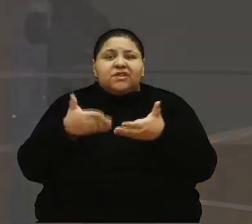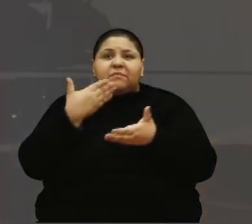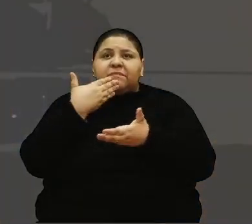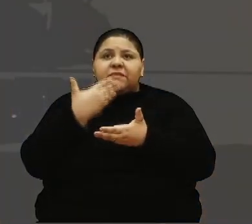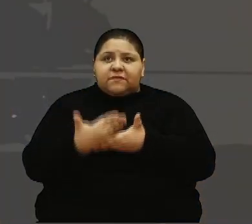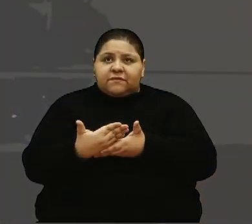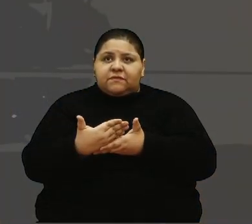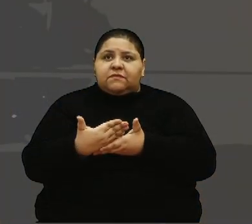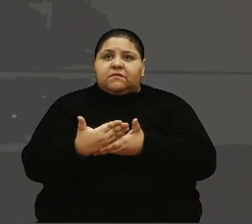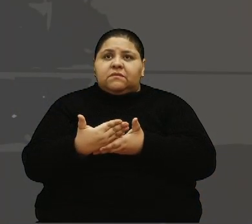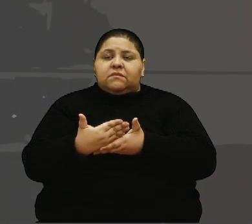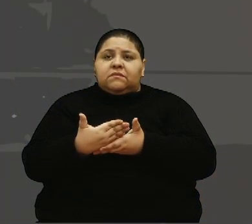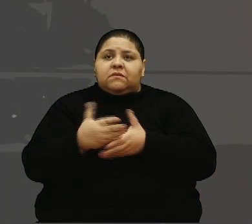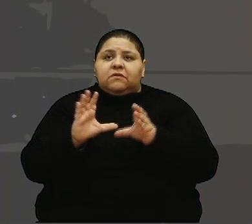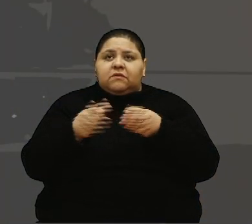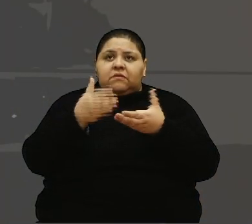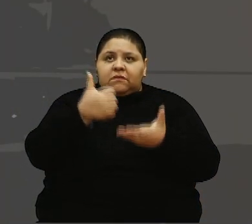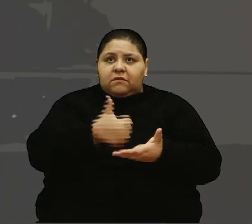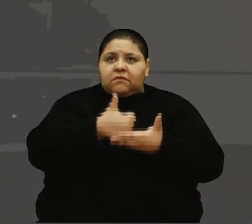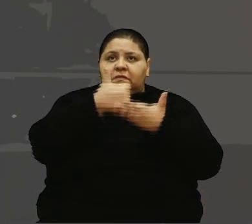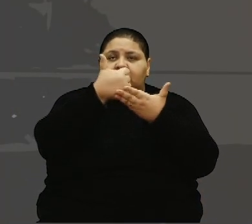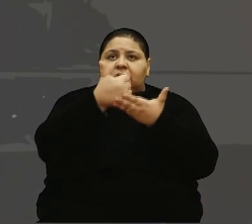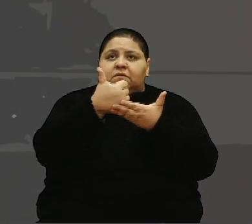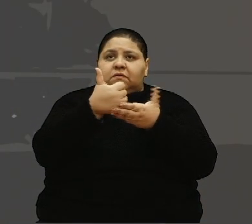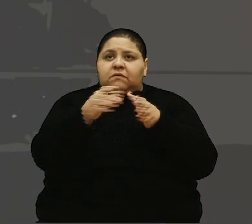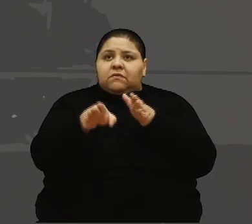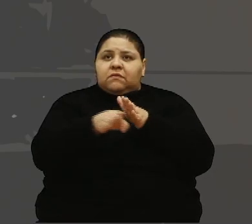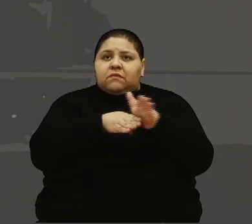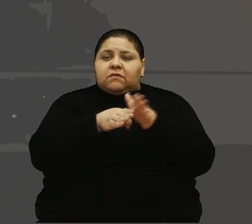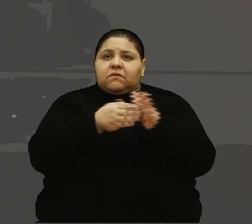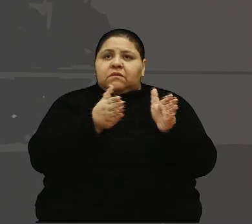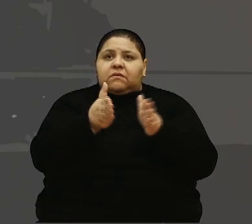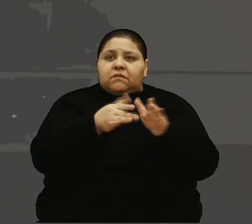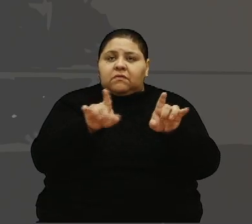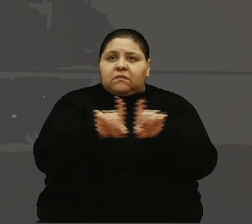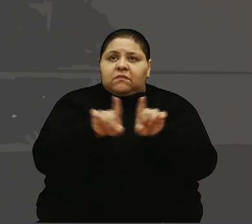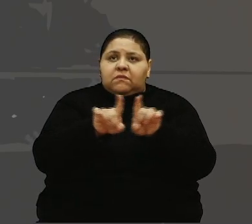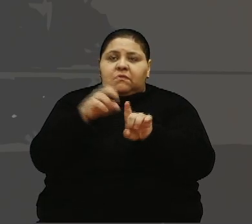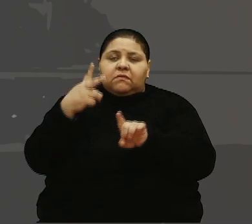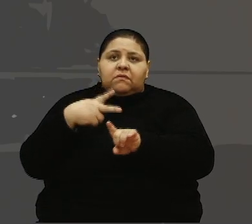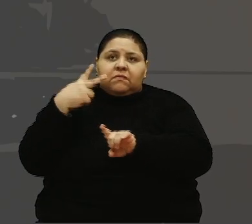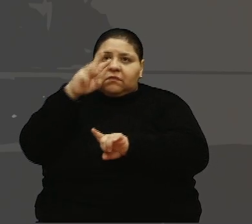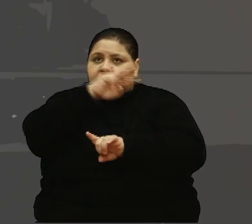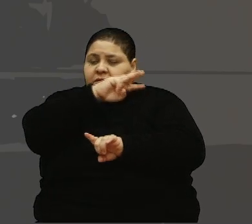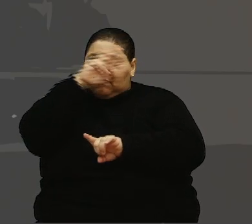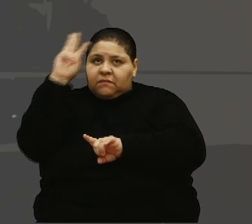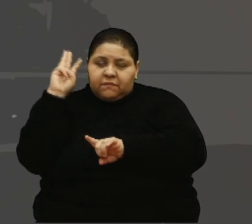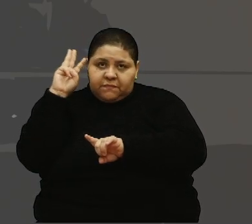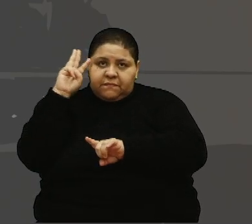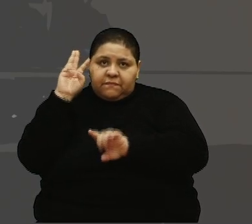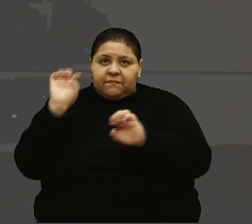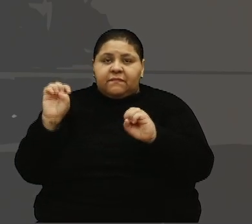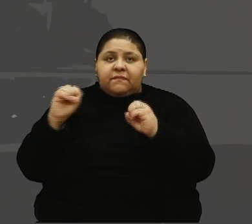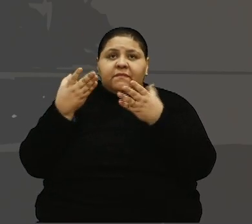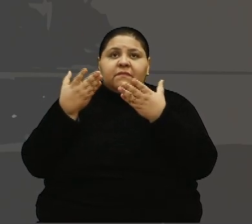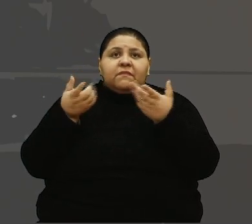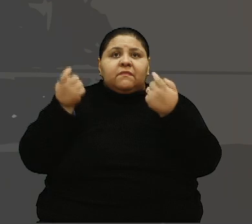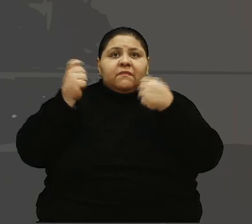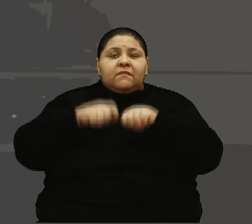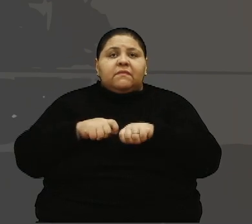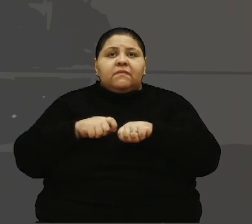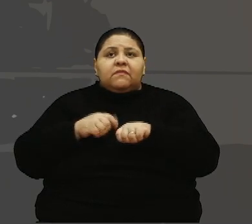demandados pela Frente Parlamentar, pela Comissão de Acessibilidade também, vereador Juliano, um evento de capacitação